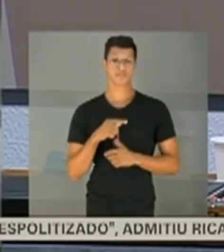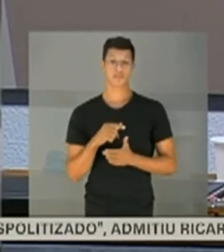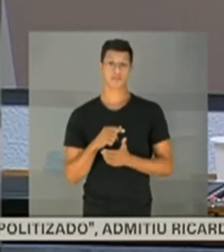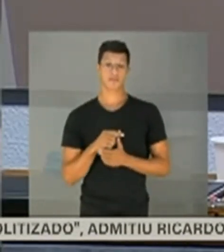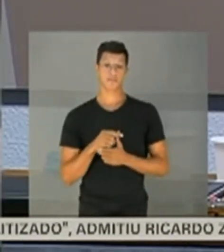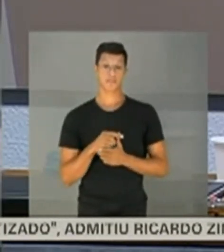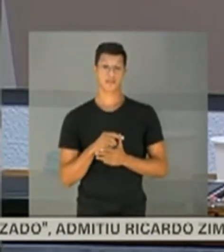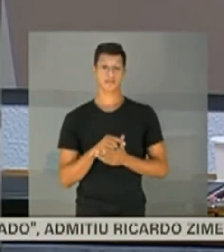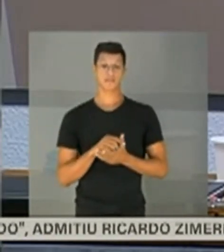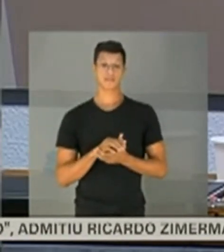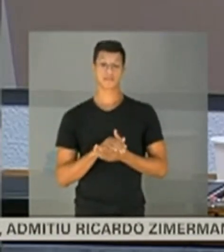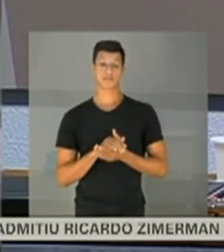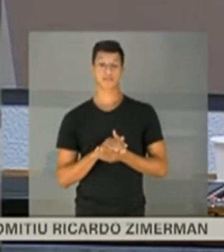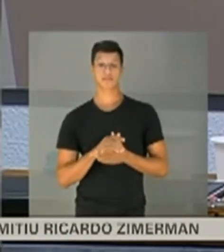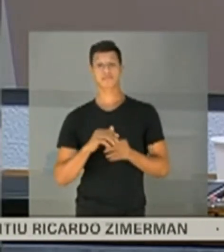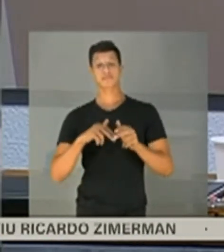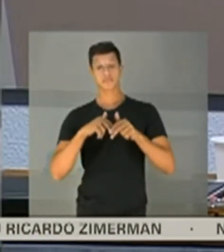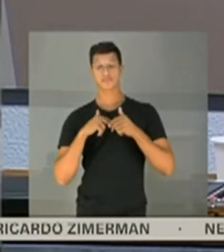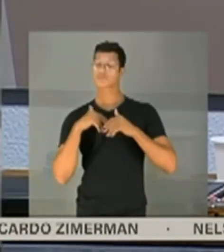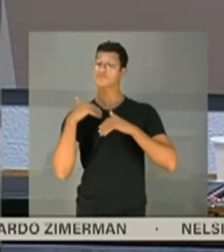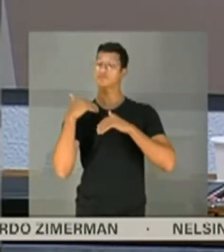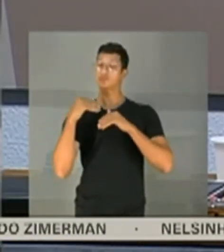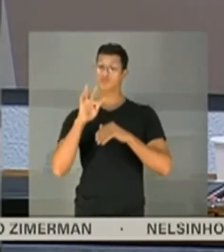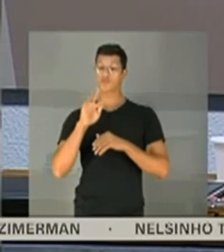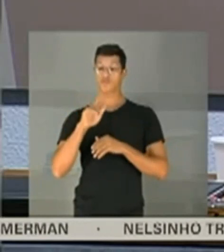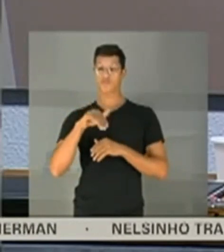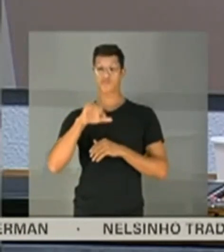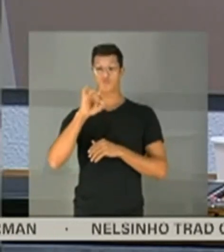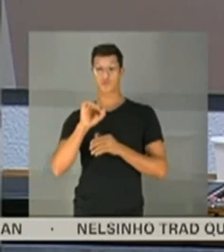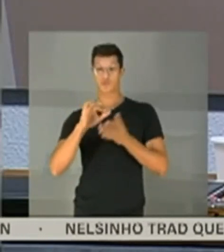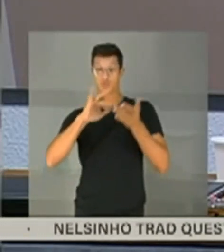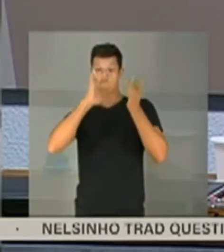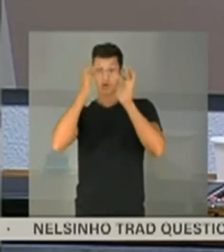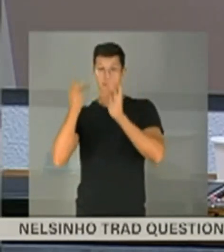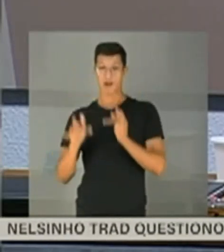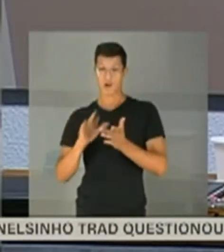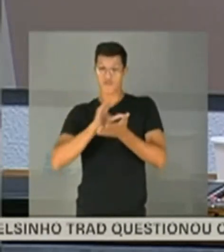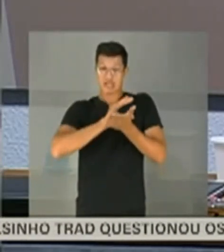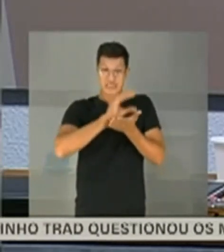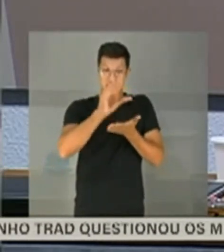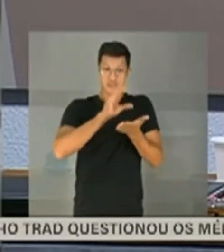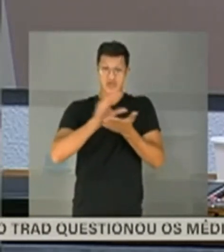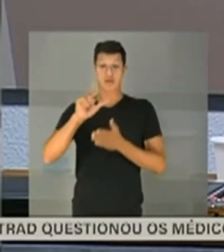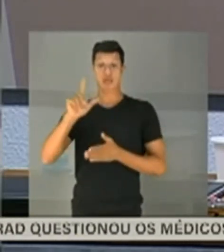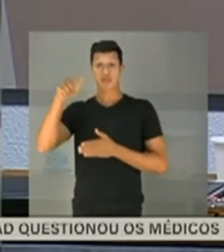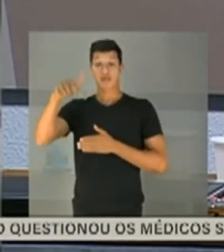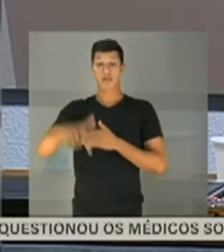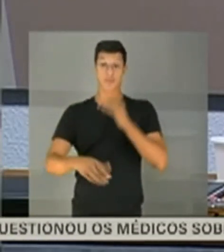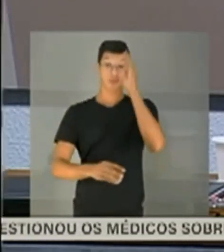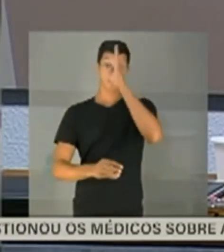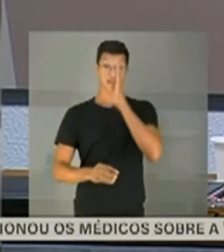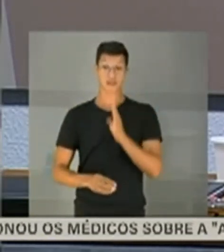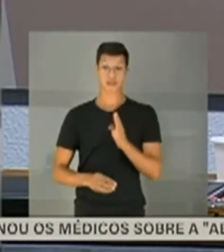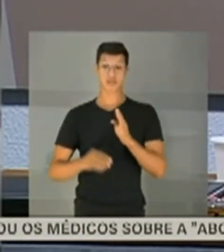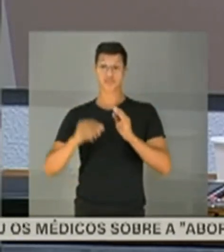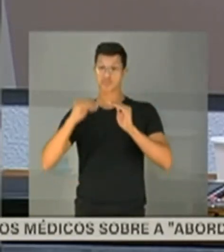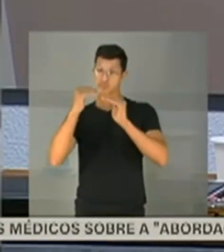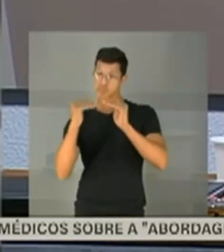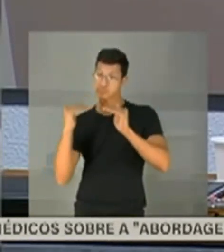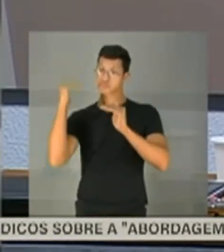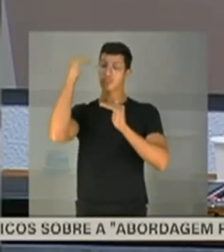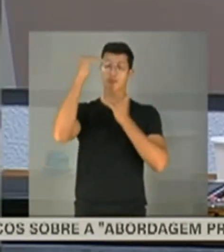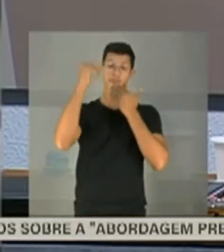em desenvolvimento e, portanto, o Fundo Global ele financiava esse tipo de conduta. Depois, o Brasil foi alçado a